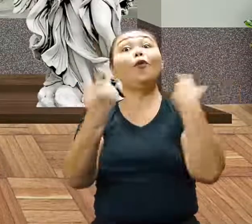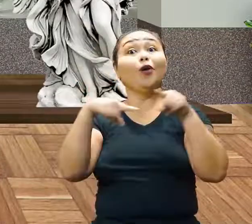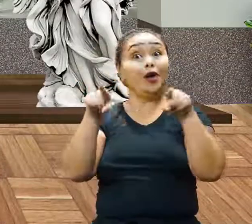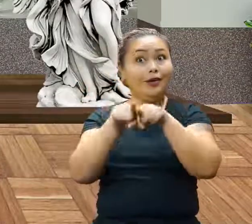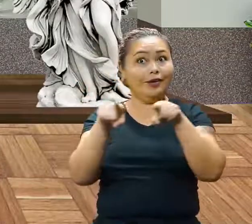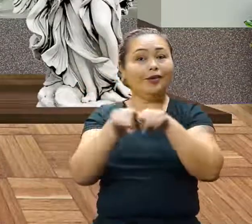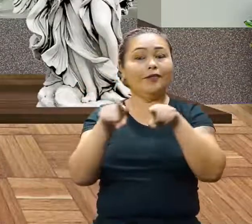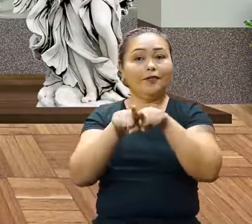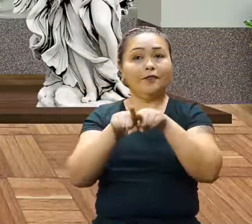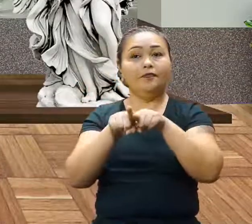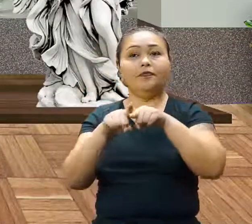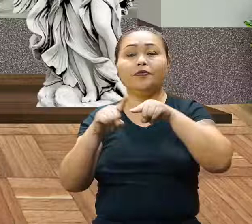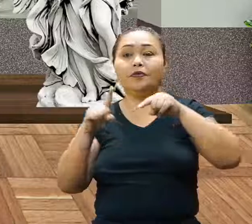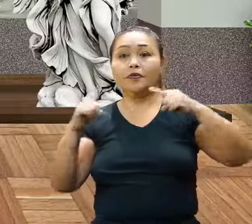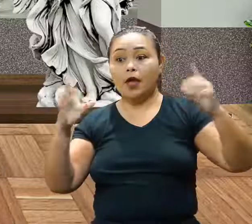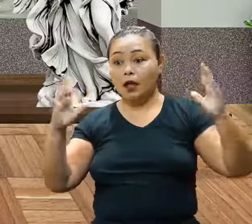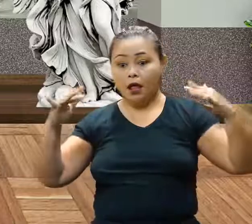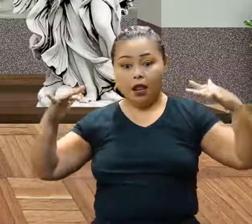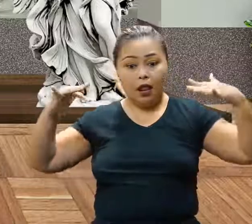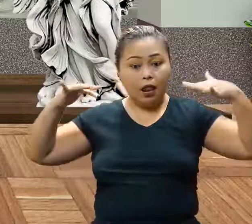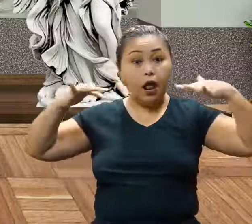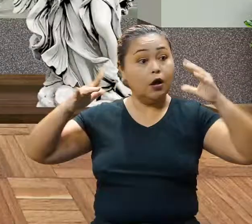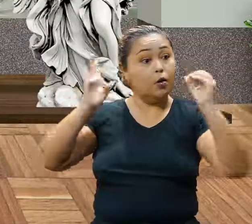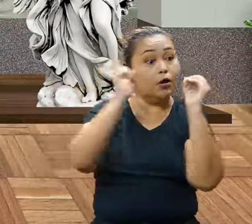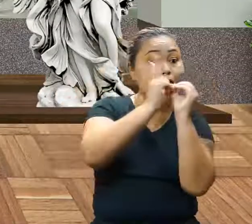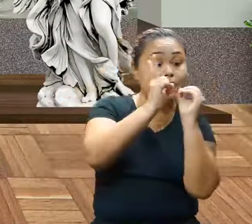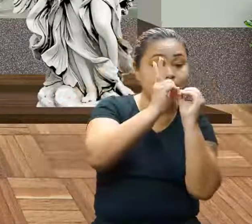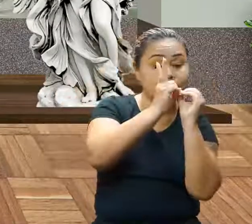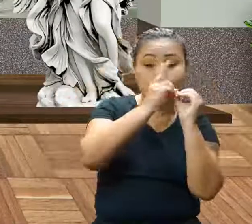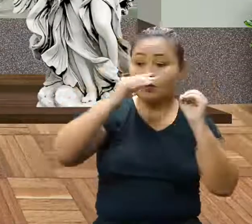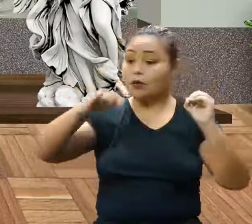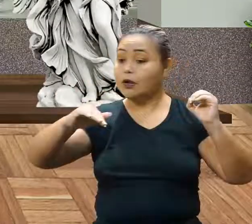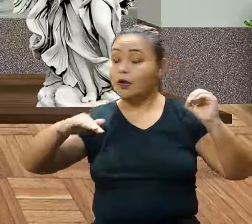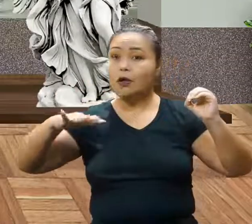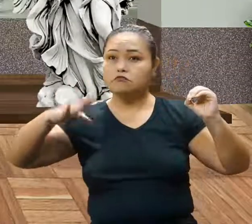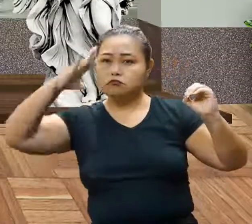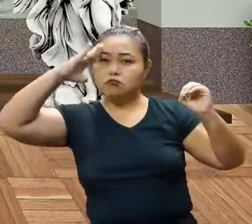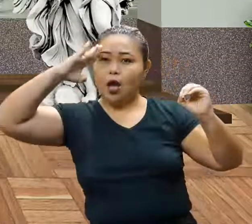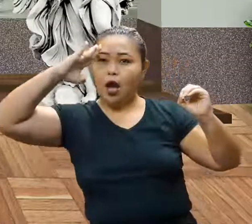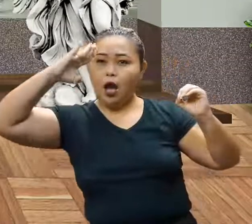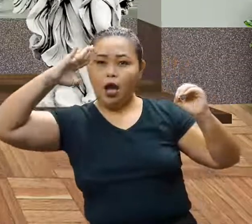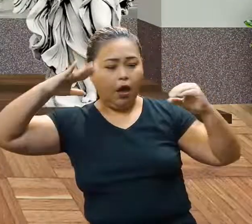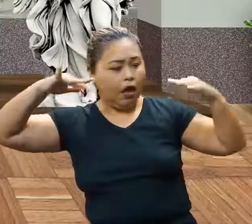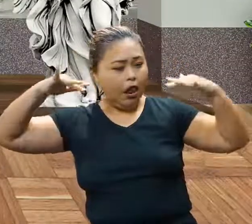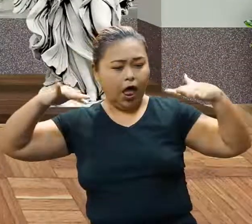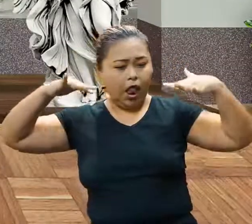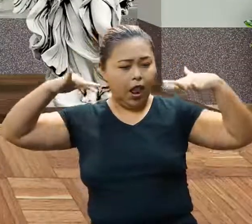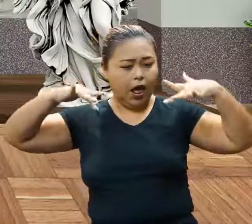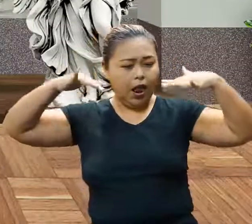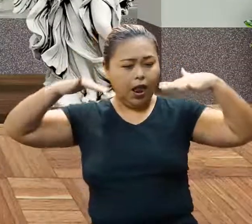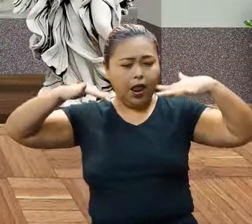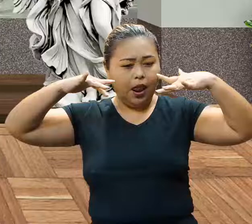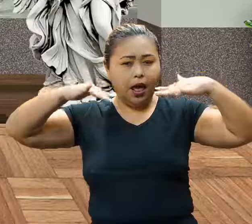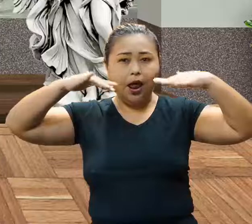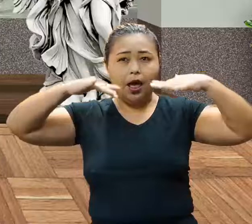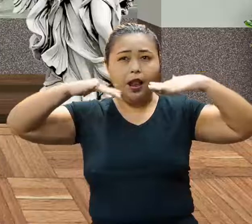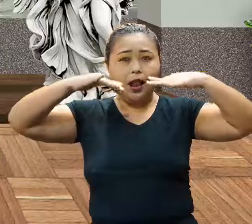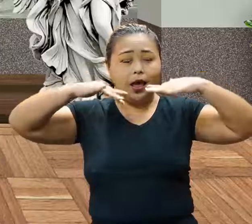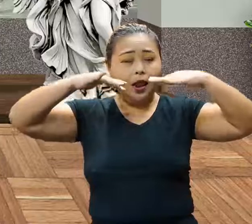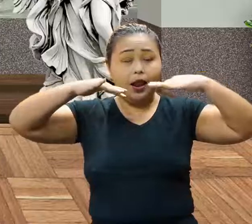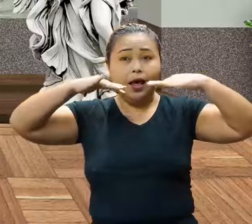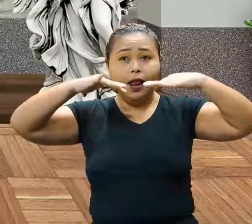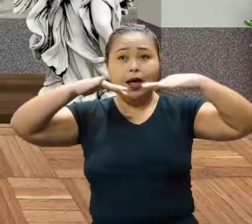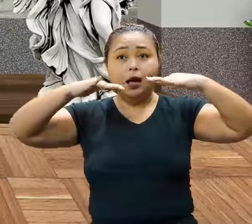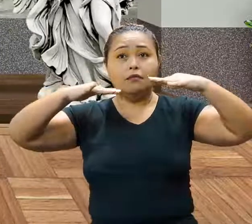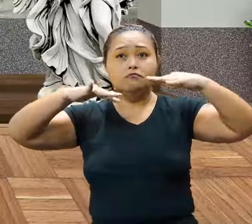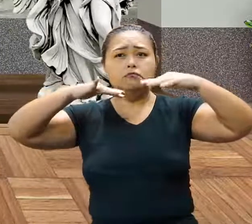para o confronto com o índio, é o primeiro que cai. Até vir, de fato, os soldados profissionais e aí fazer o